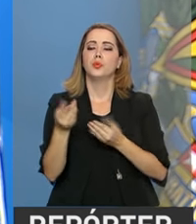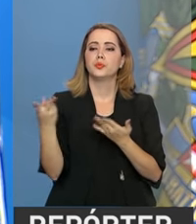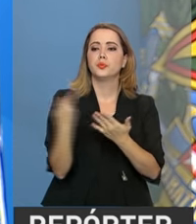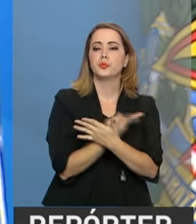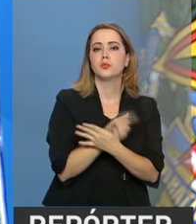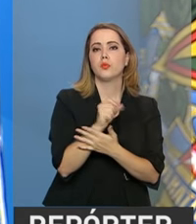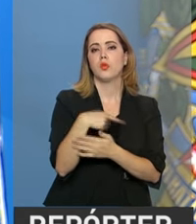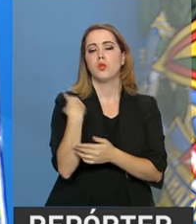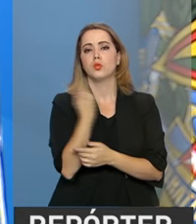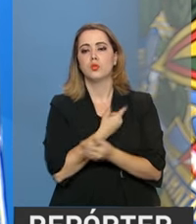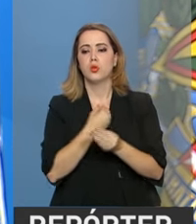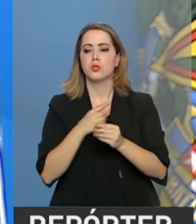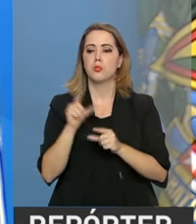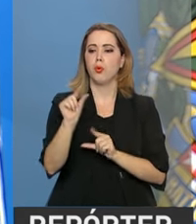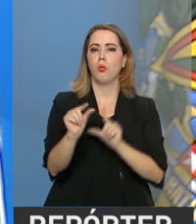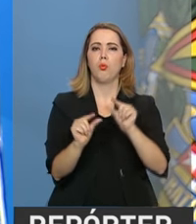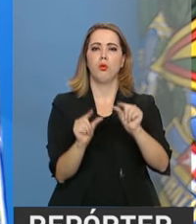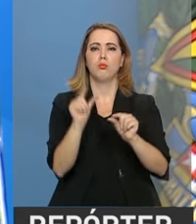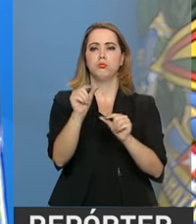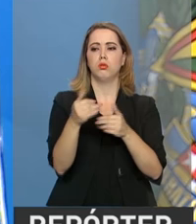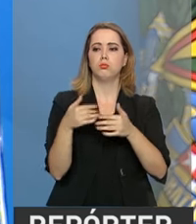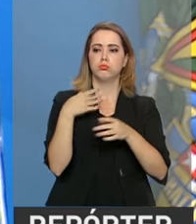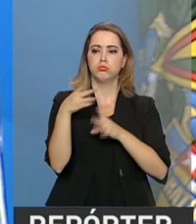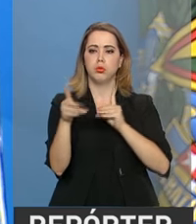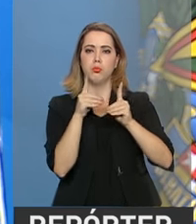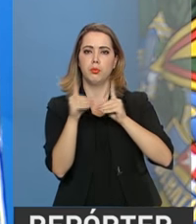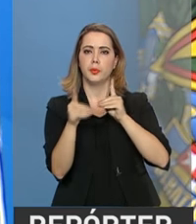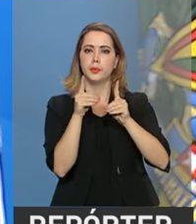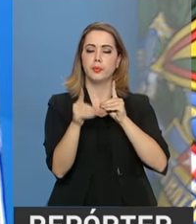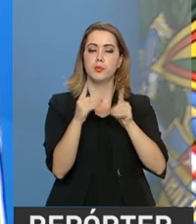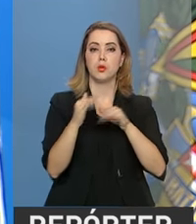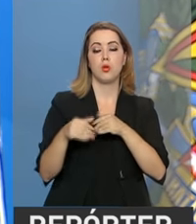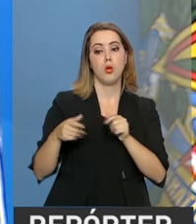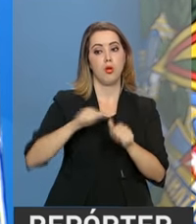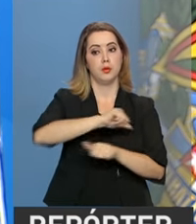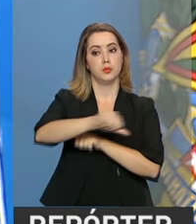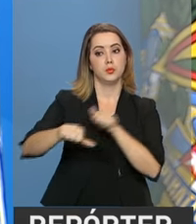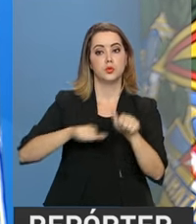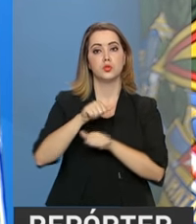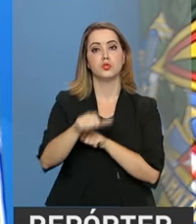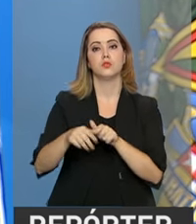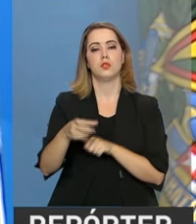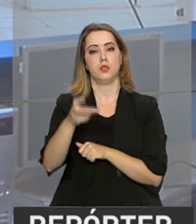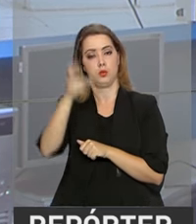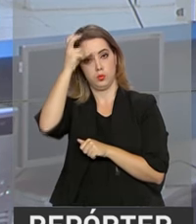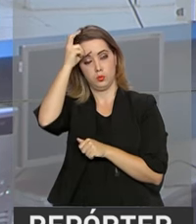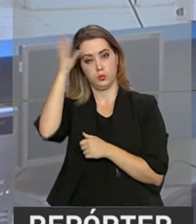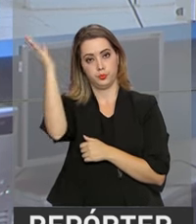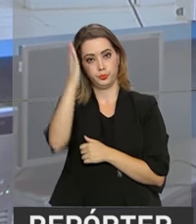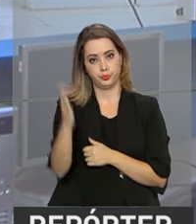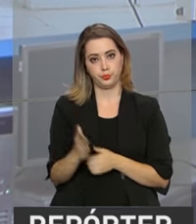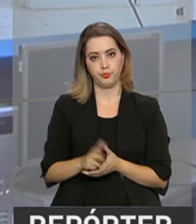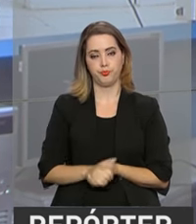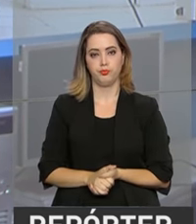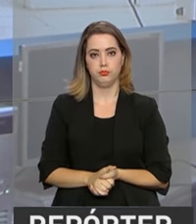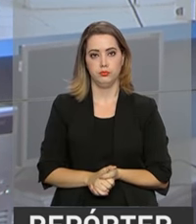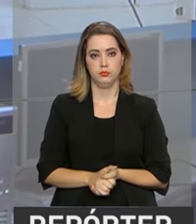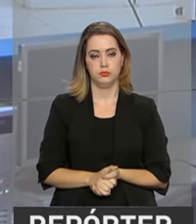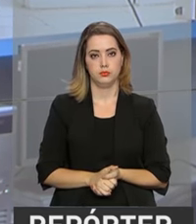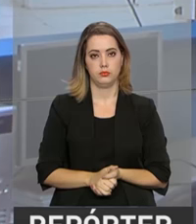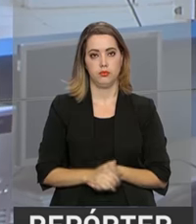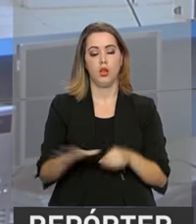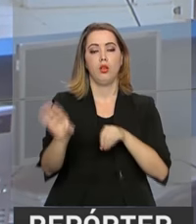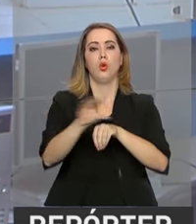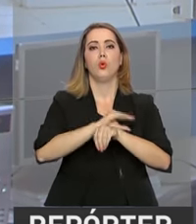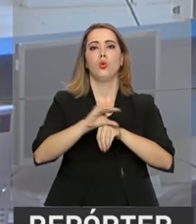nós conseguimos, pouco a pouco, com a palavra, com a ideia, com a formulação, modificar os costumes nacionais. E a Constituição